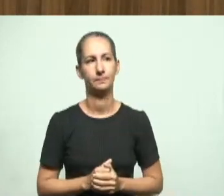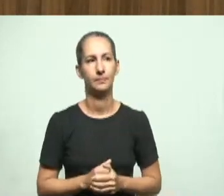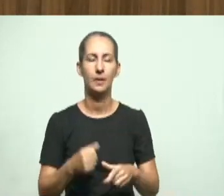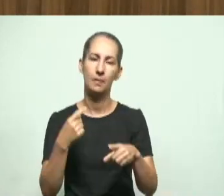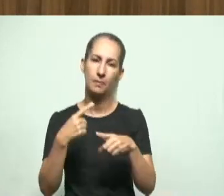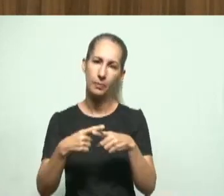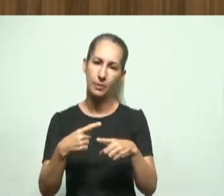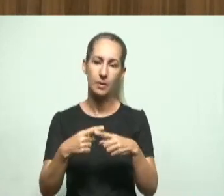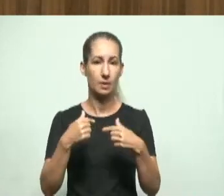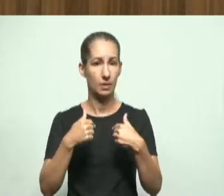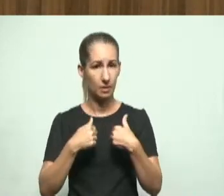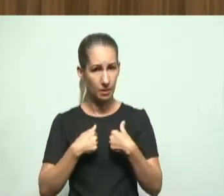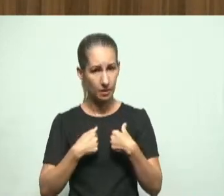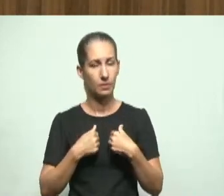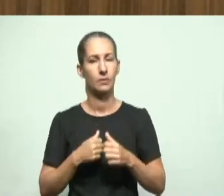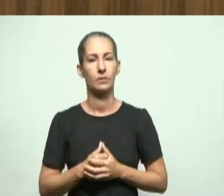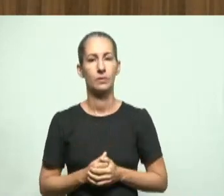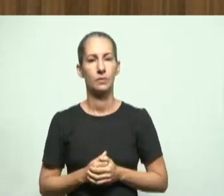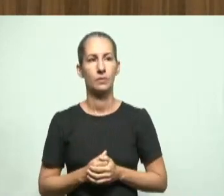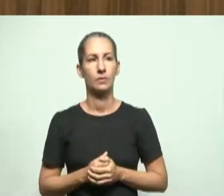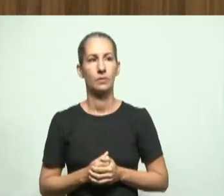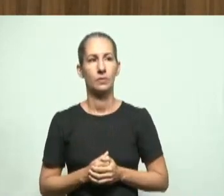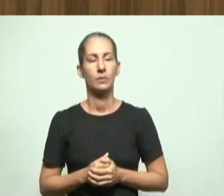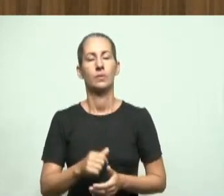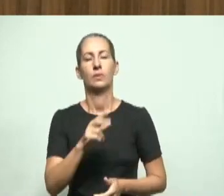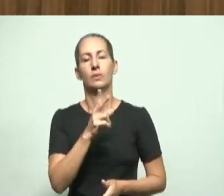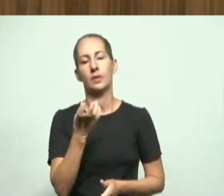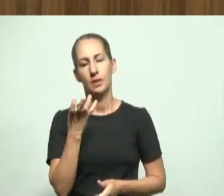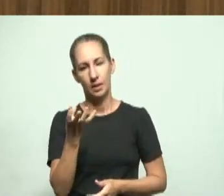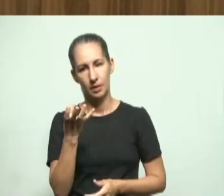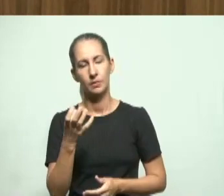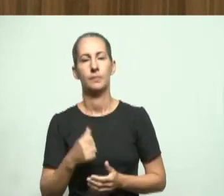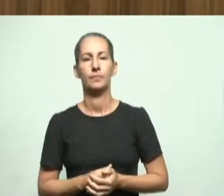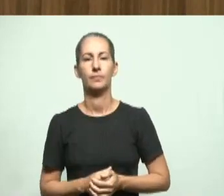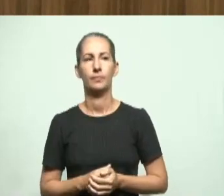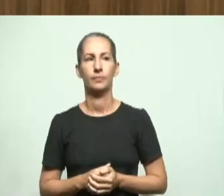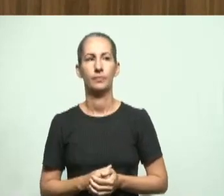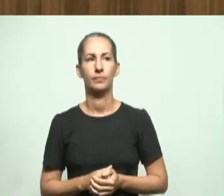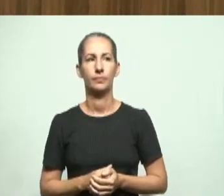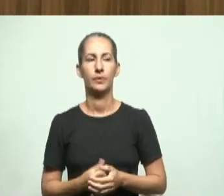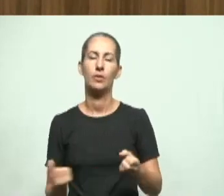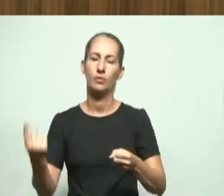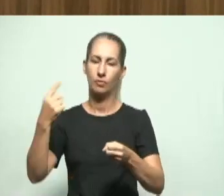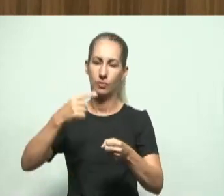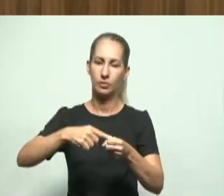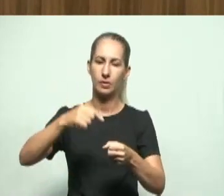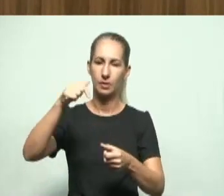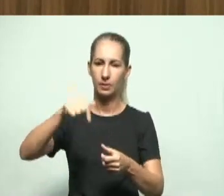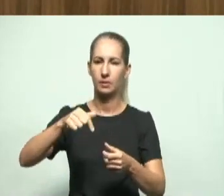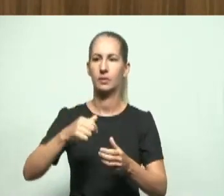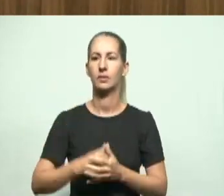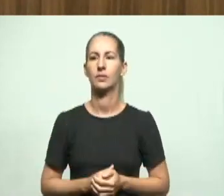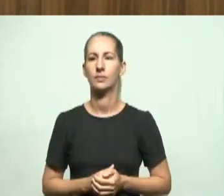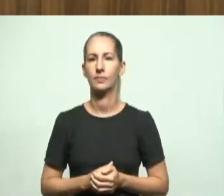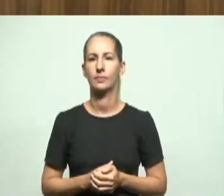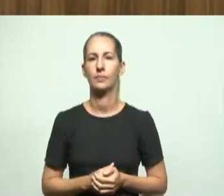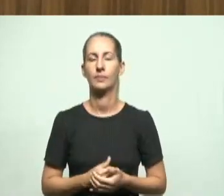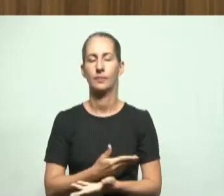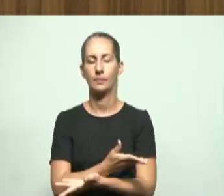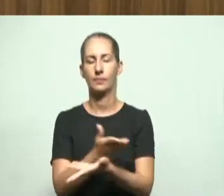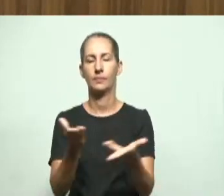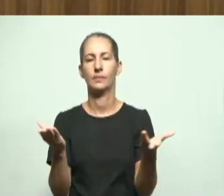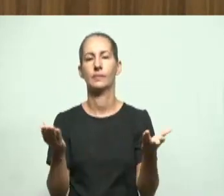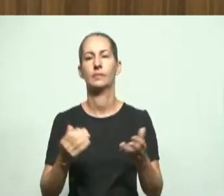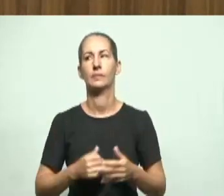Porque eu estou e estou querendo voltar a esses mais 4 anos aqui nessa casa.